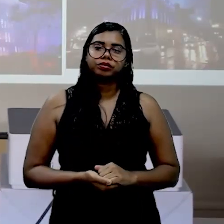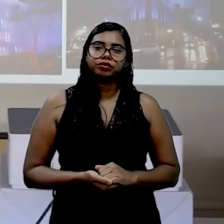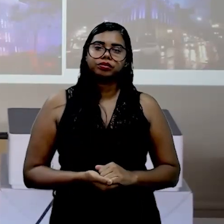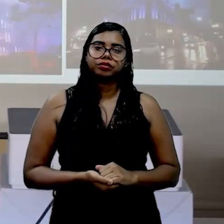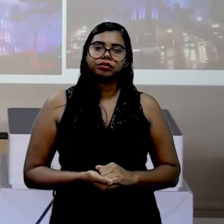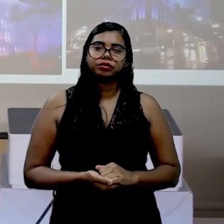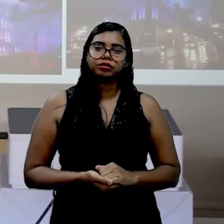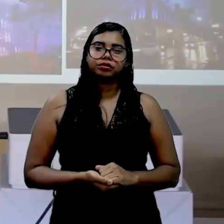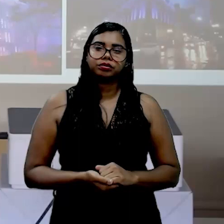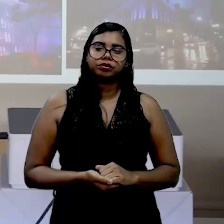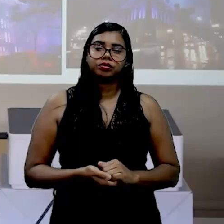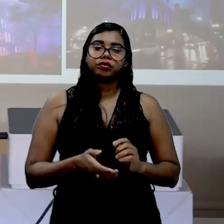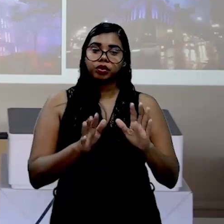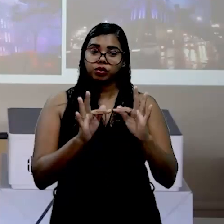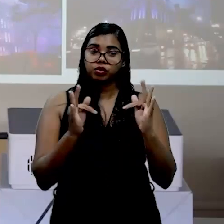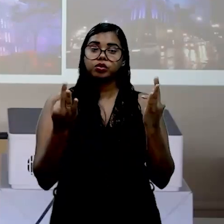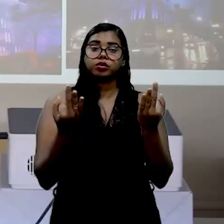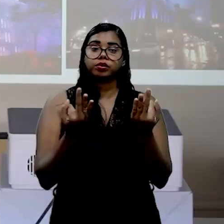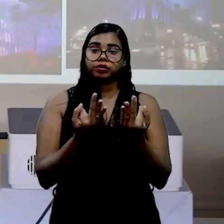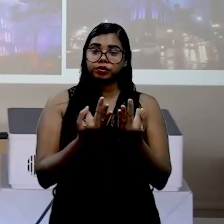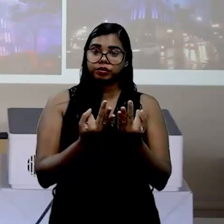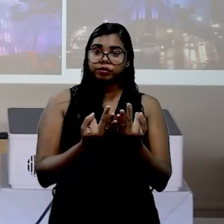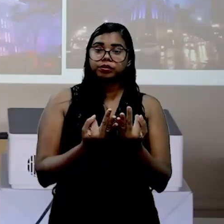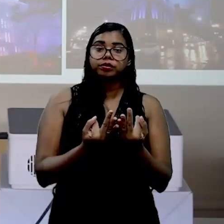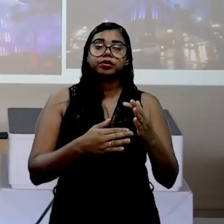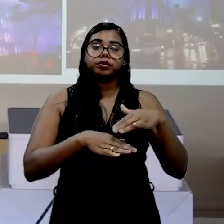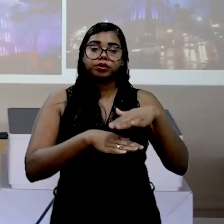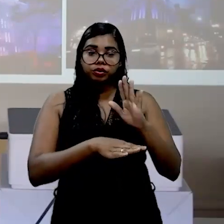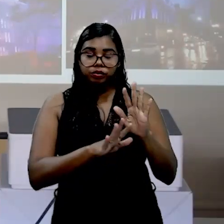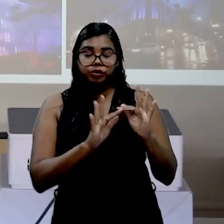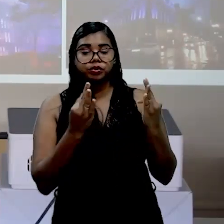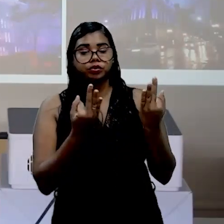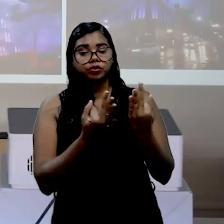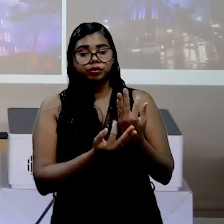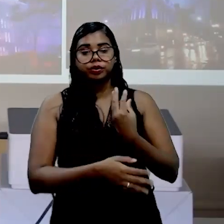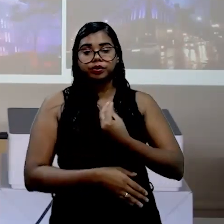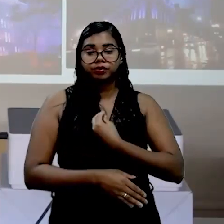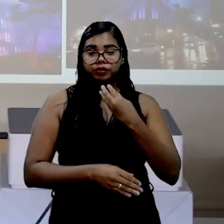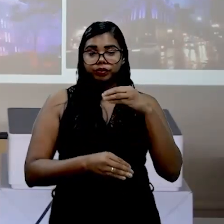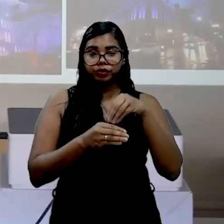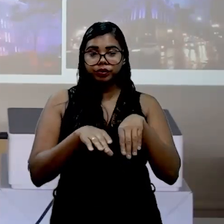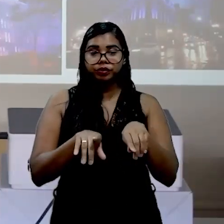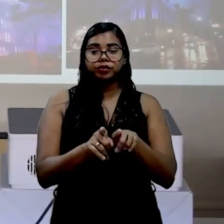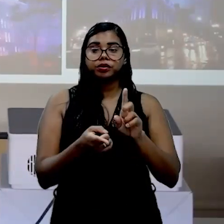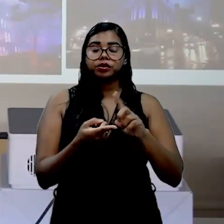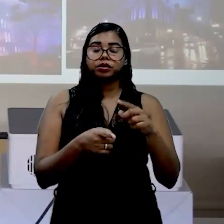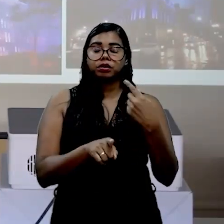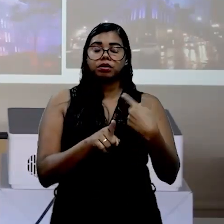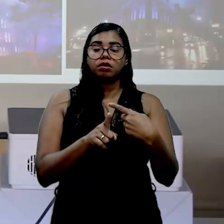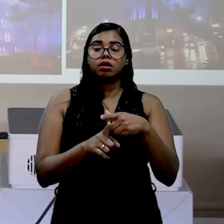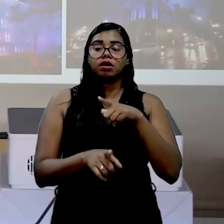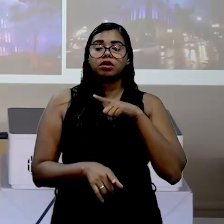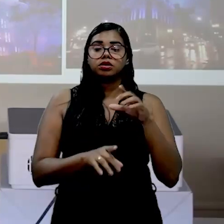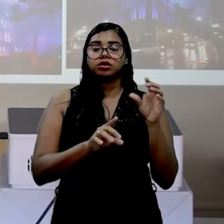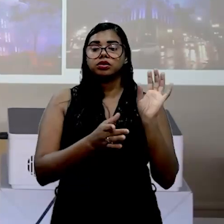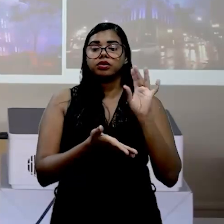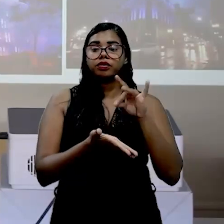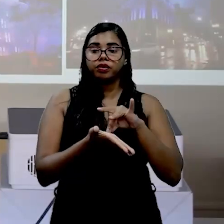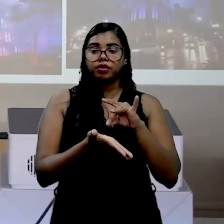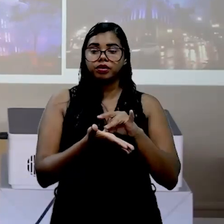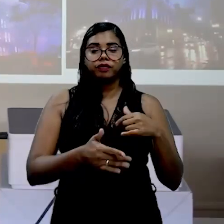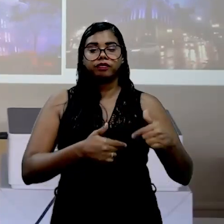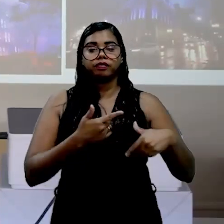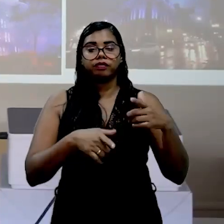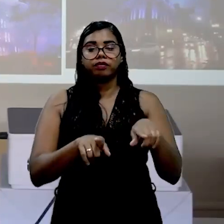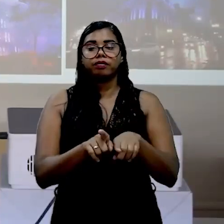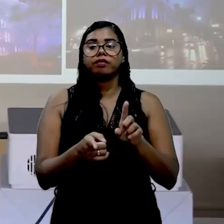com a sua família, né? Você vai passar mais tempo com a sua família, né? Nessa terra, porque o que a gente vê realmente, na verdade, eu que trabalho diretamente com